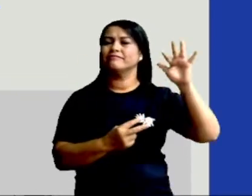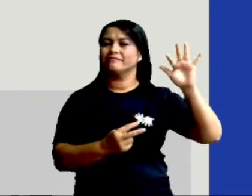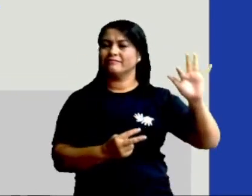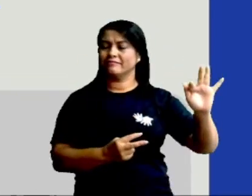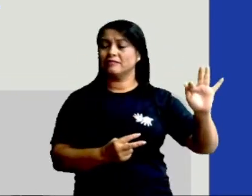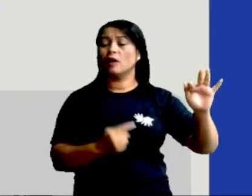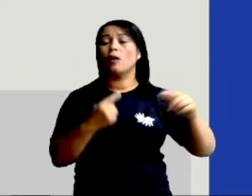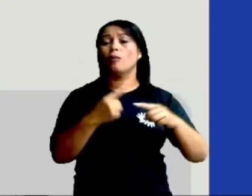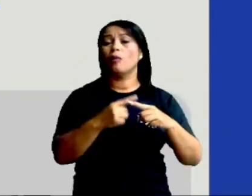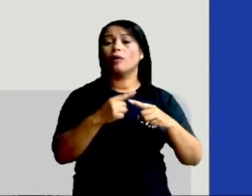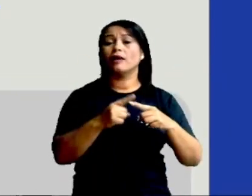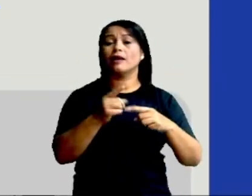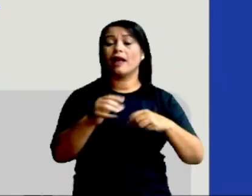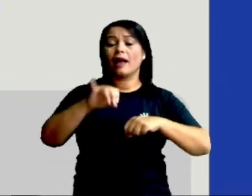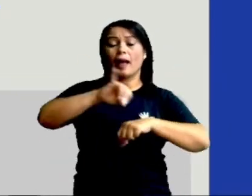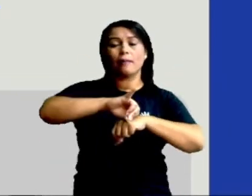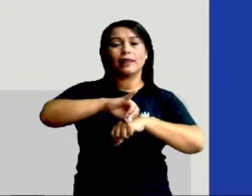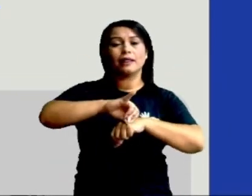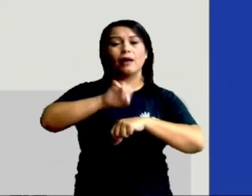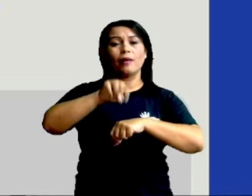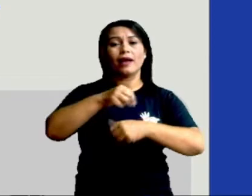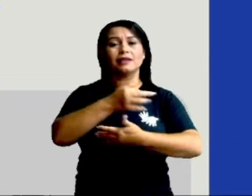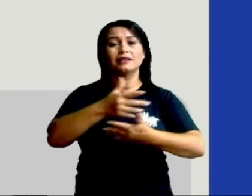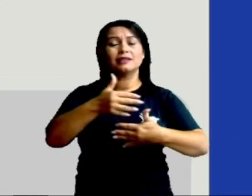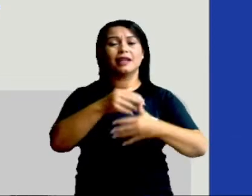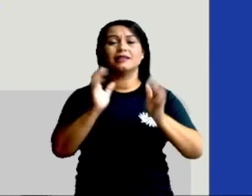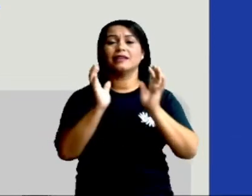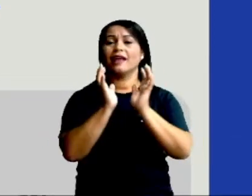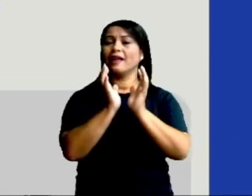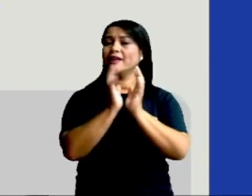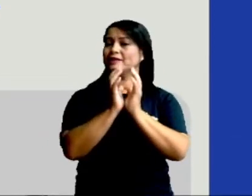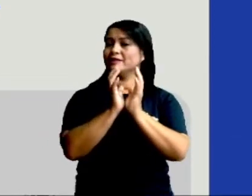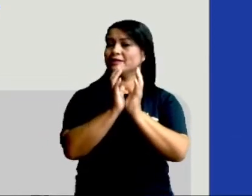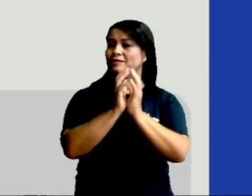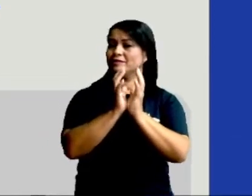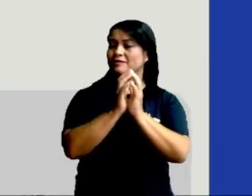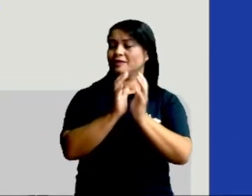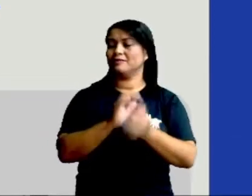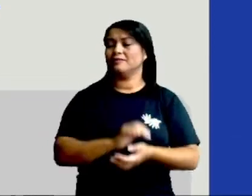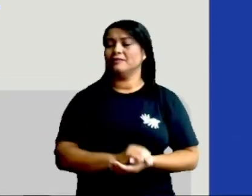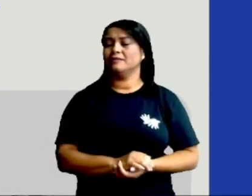falso porque a capital de Pernambuco é a cidade de Recife